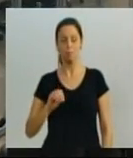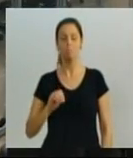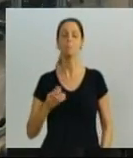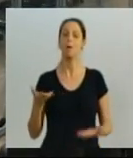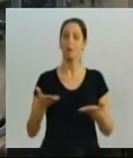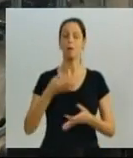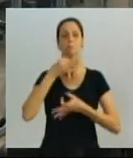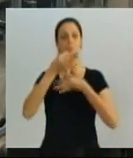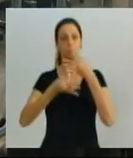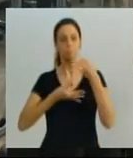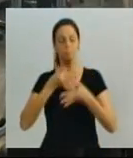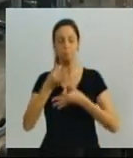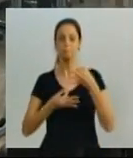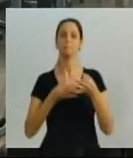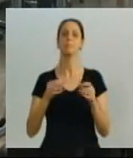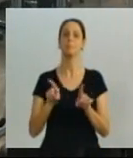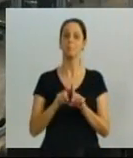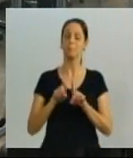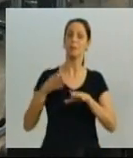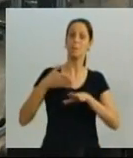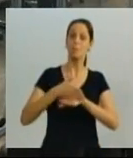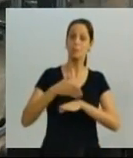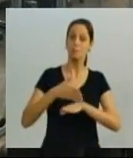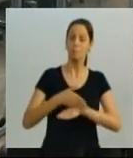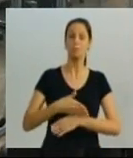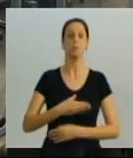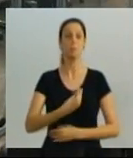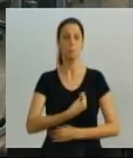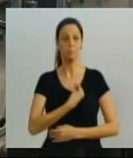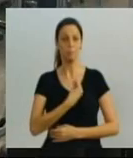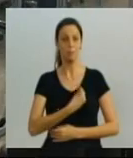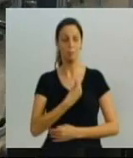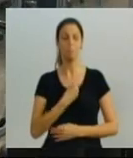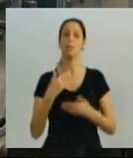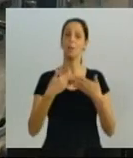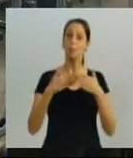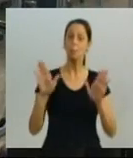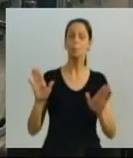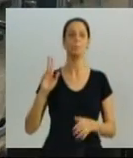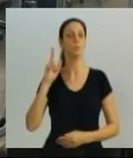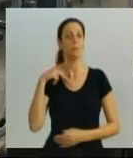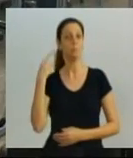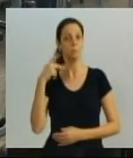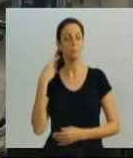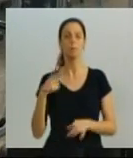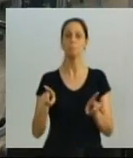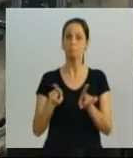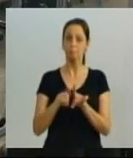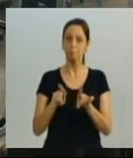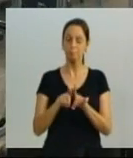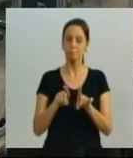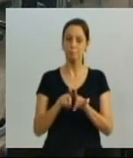dar a contribuição, tem participação também na vida pública e política também.